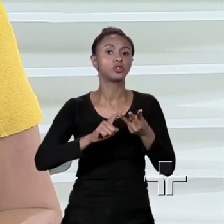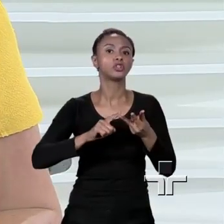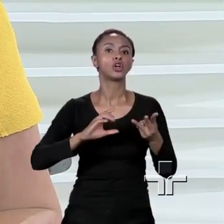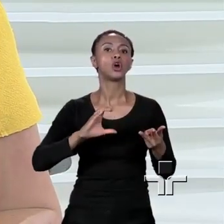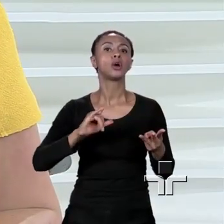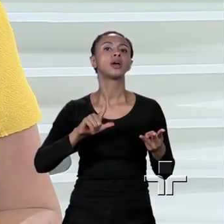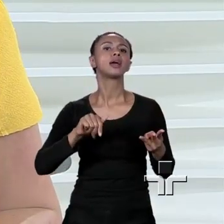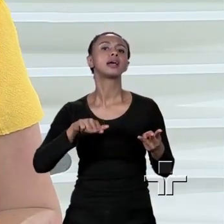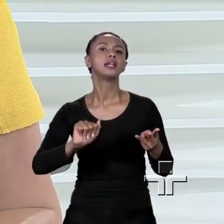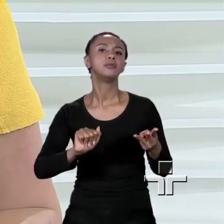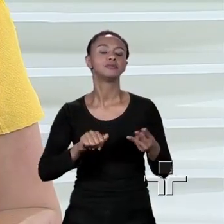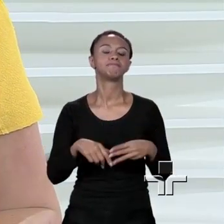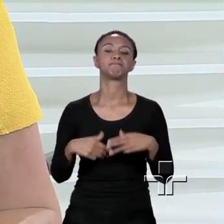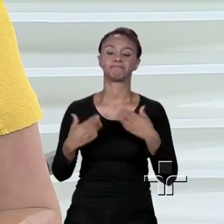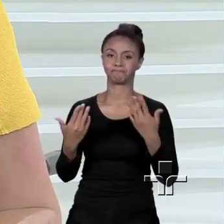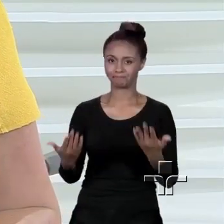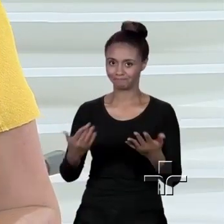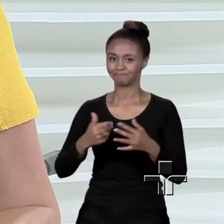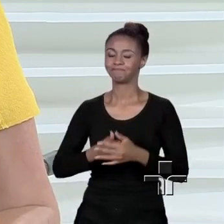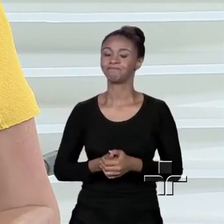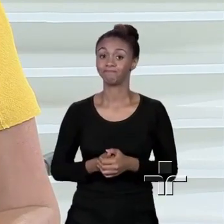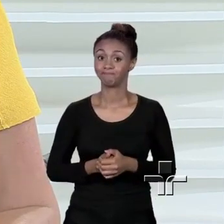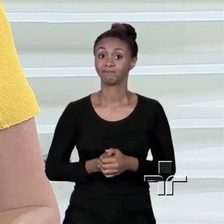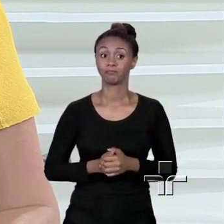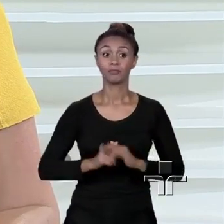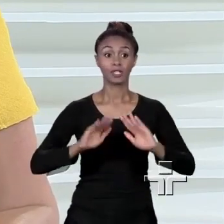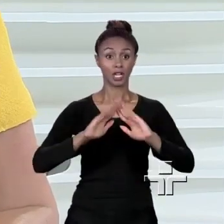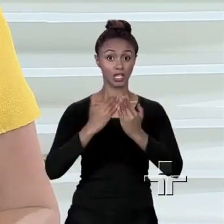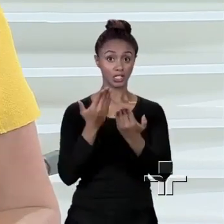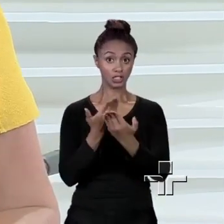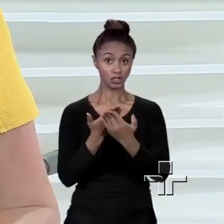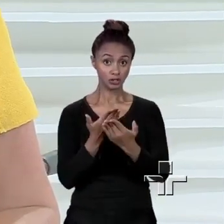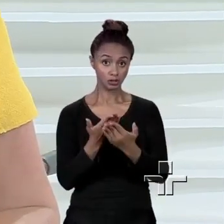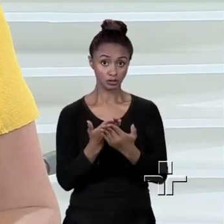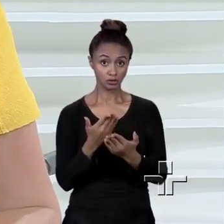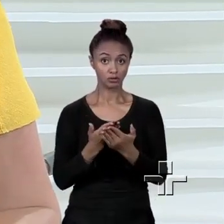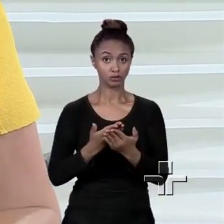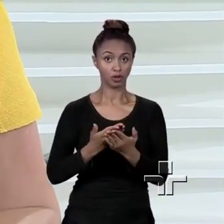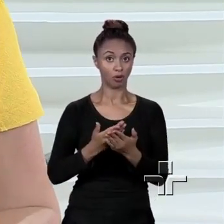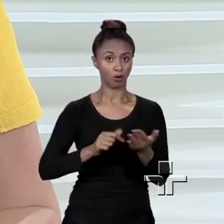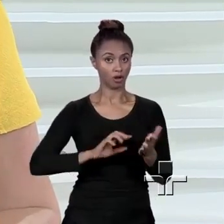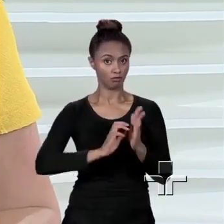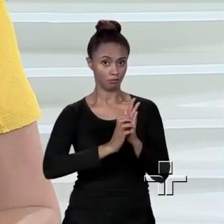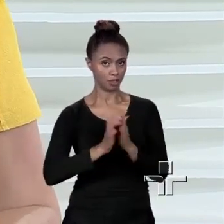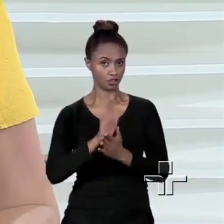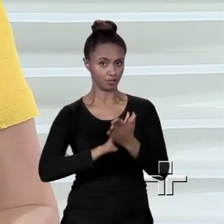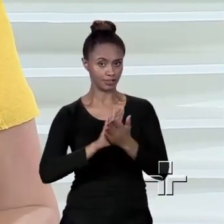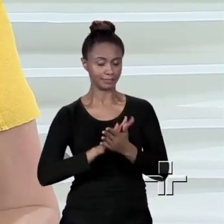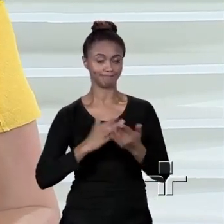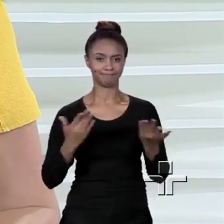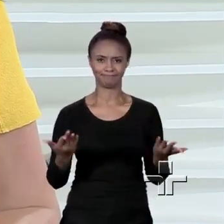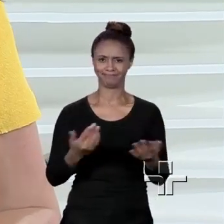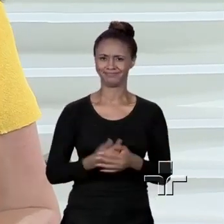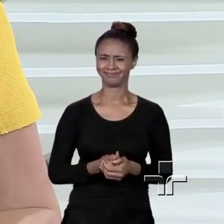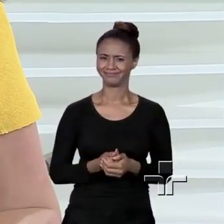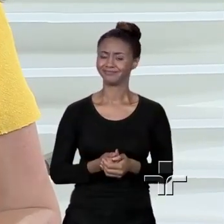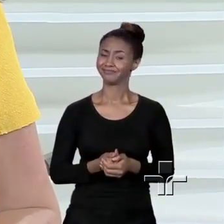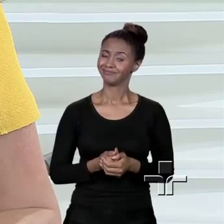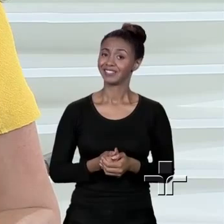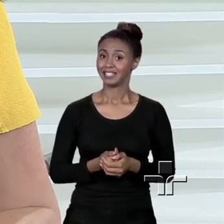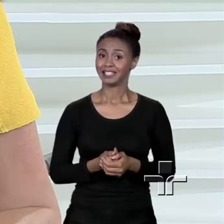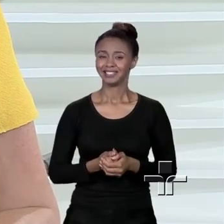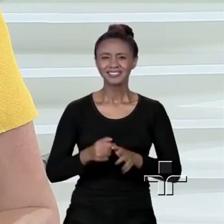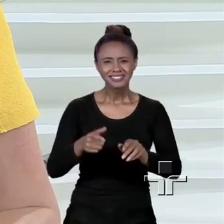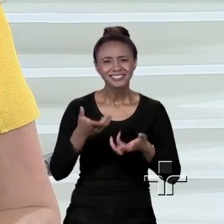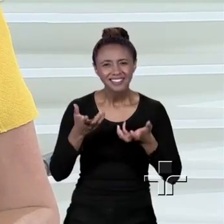Partido, né? Eu acho o nome bom, né? Ninguém quer imaginar escolas